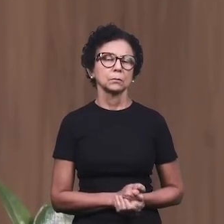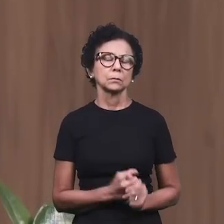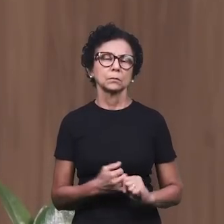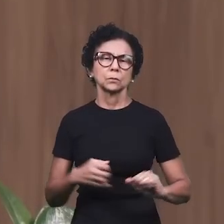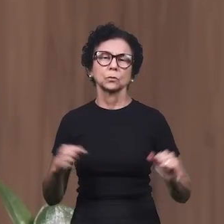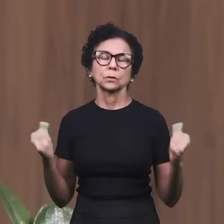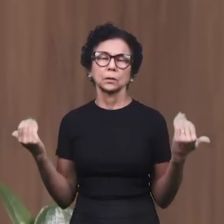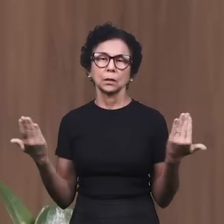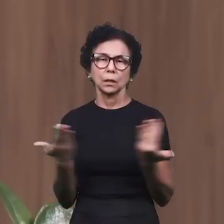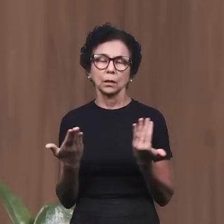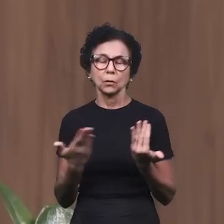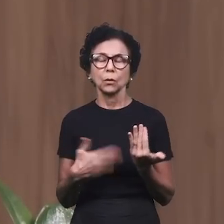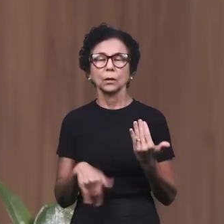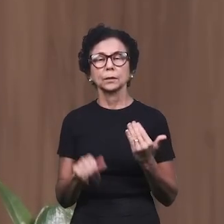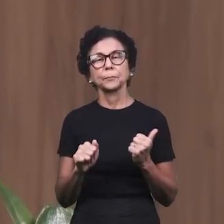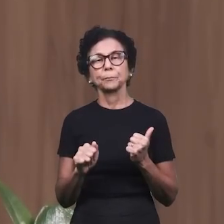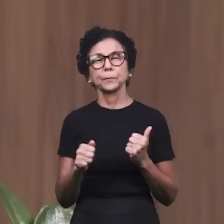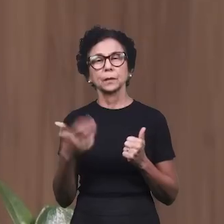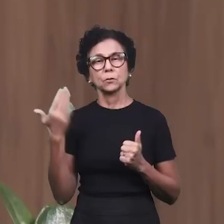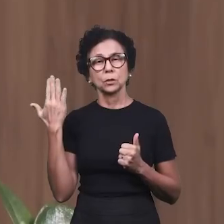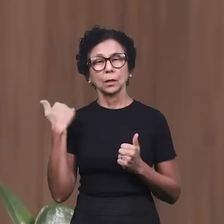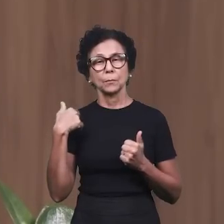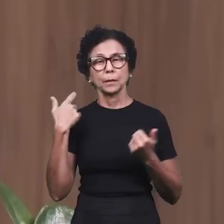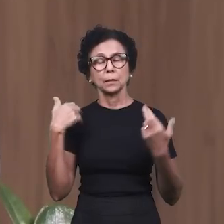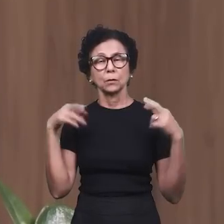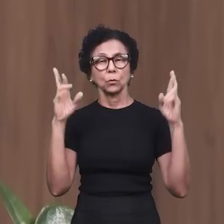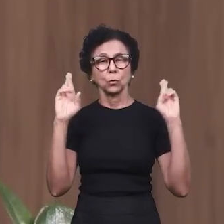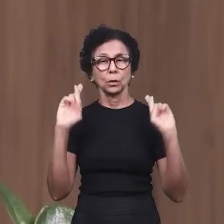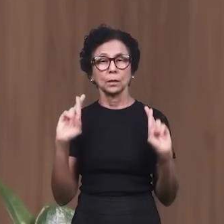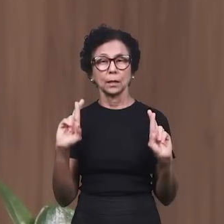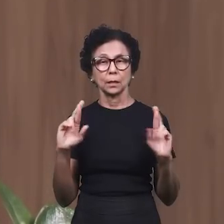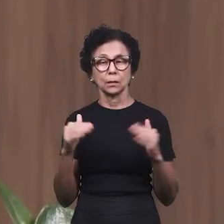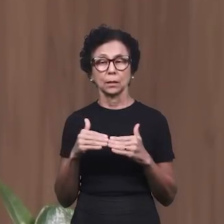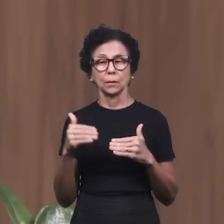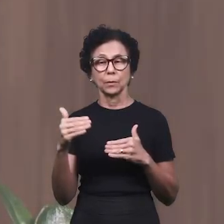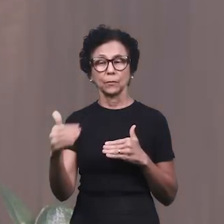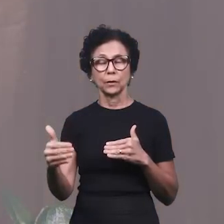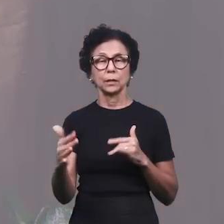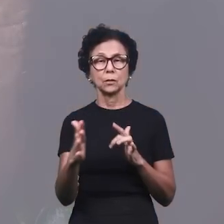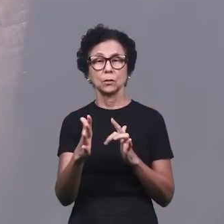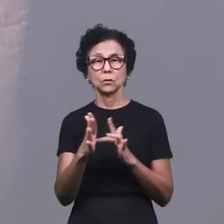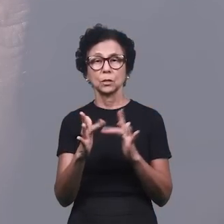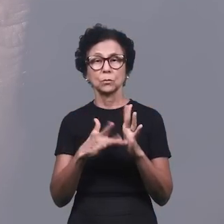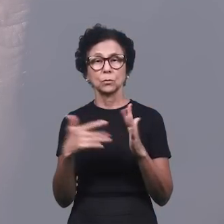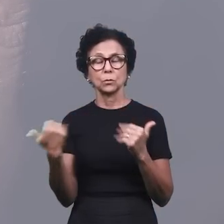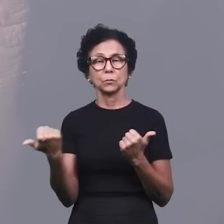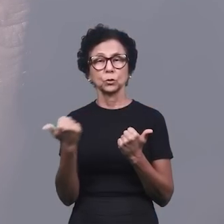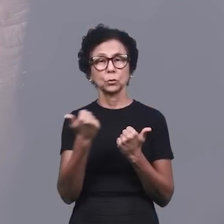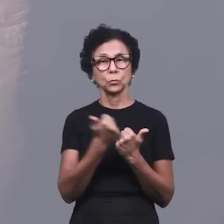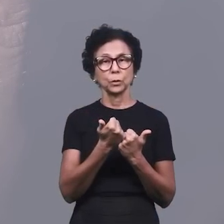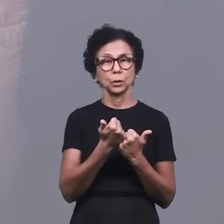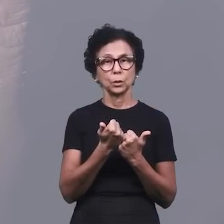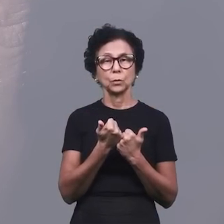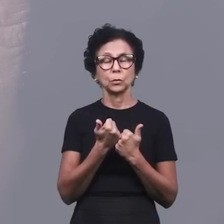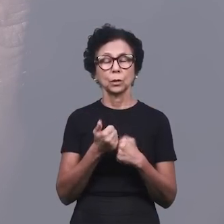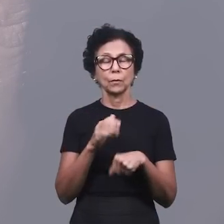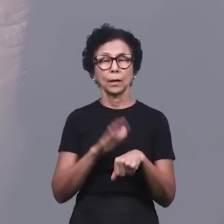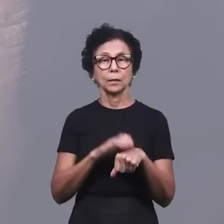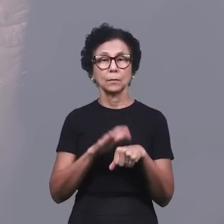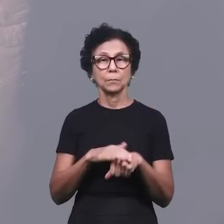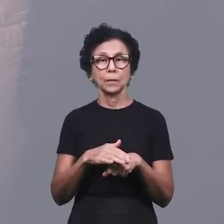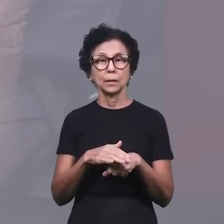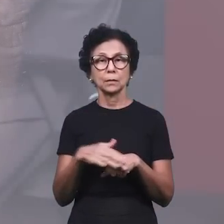este caminho, nos proporcionou aquilo que está confirmado no texto de Hebreus 10, verso 19 a